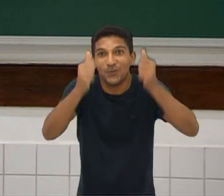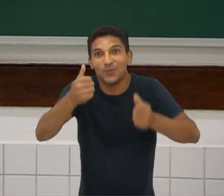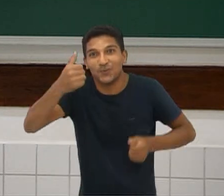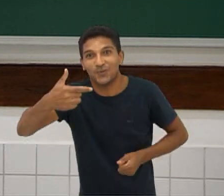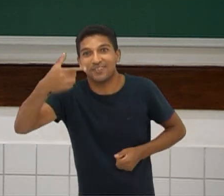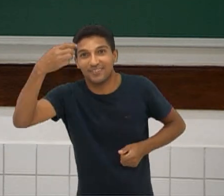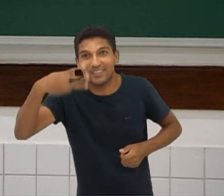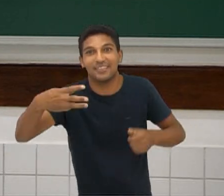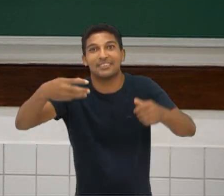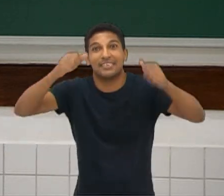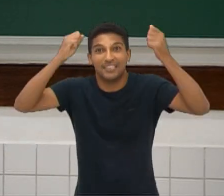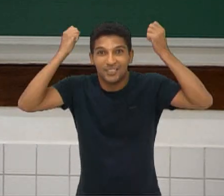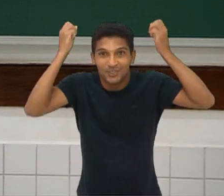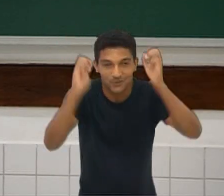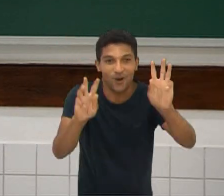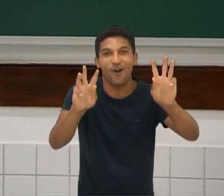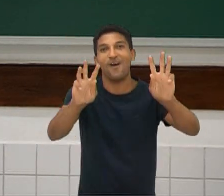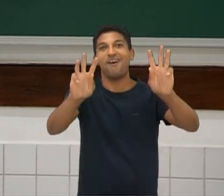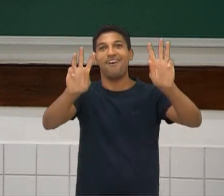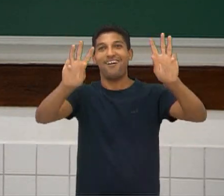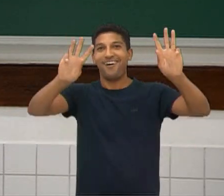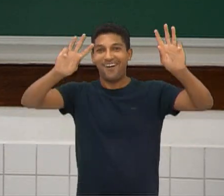um, dois, três e